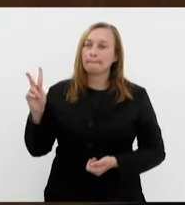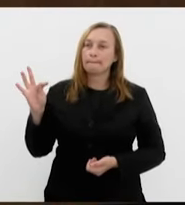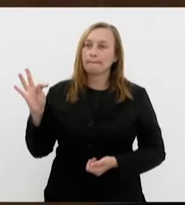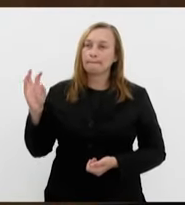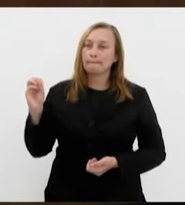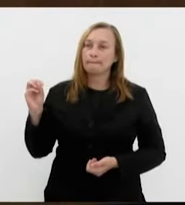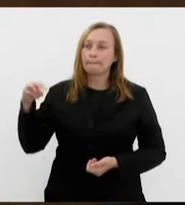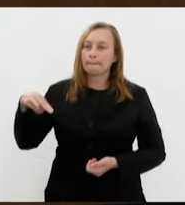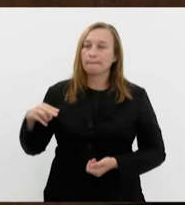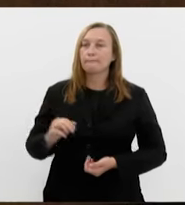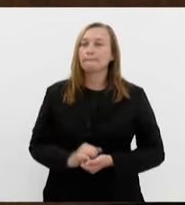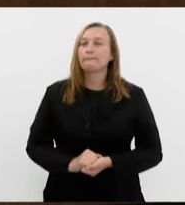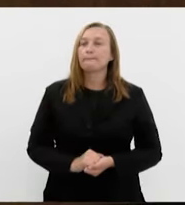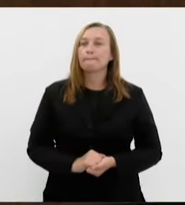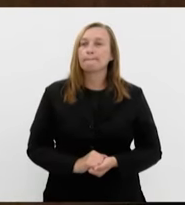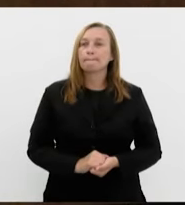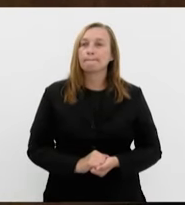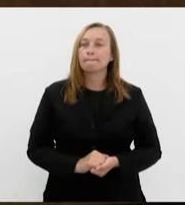para você, Emerson.